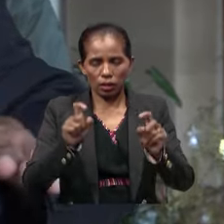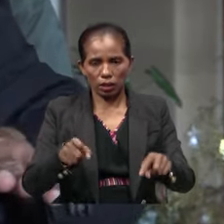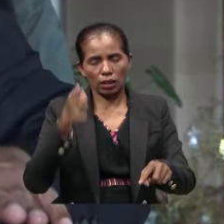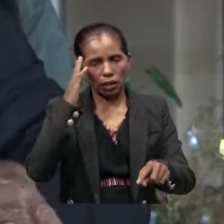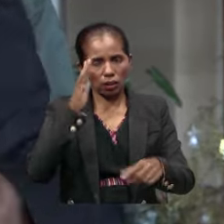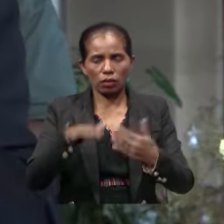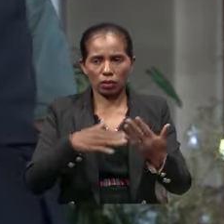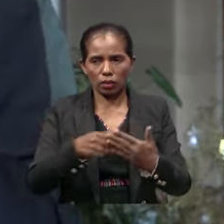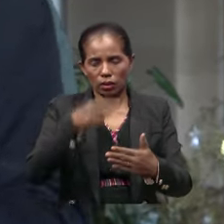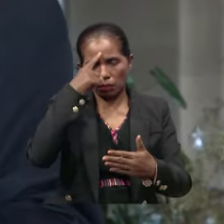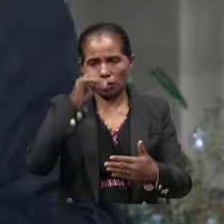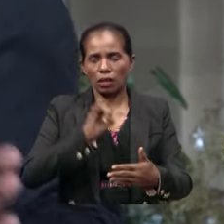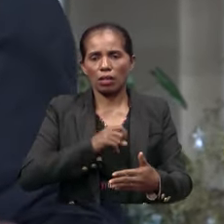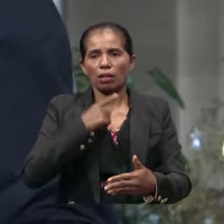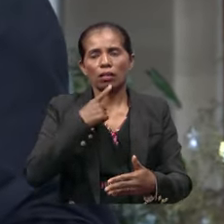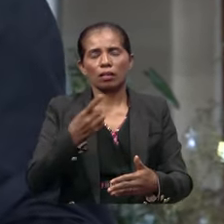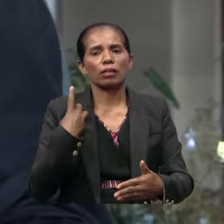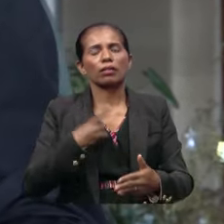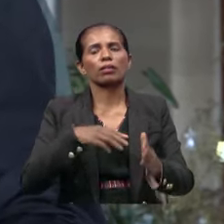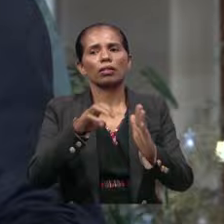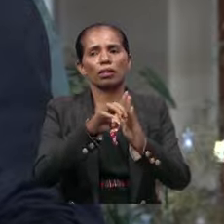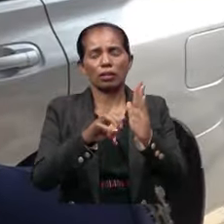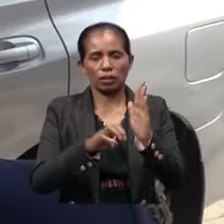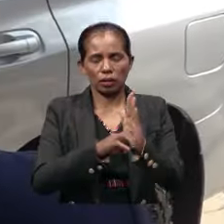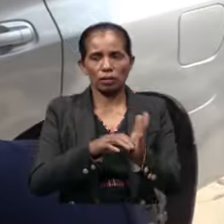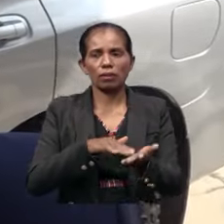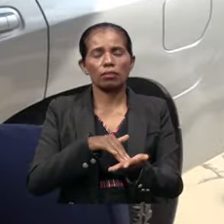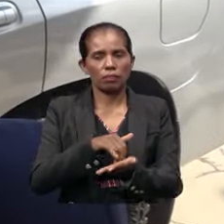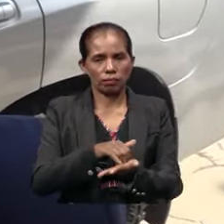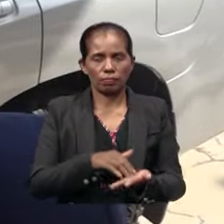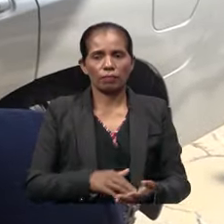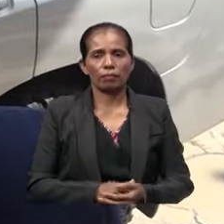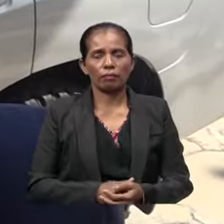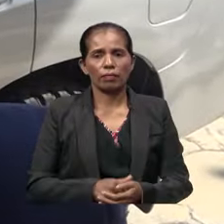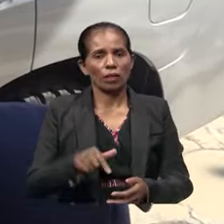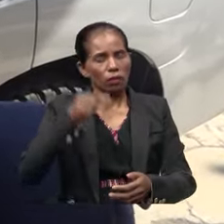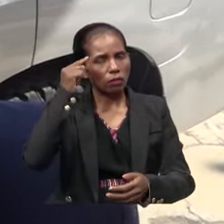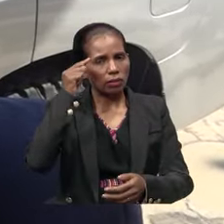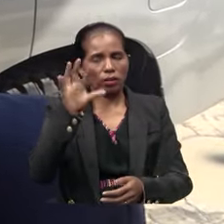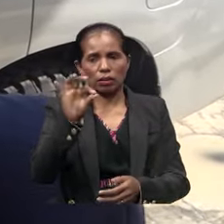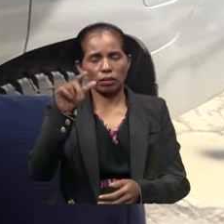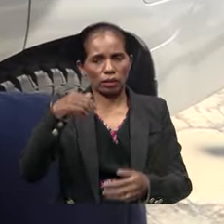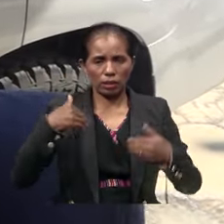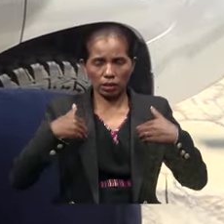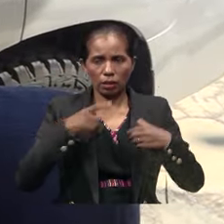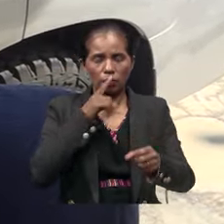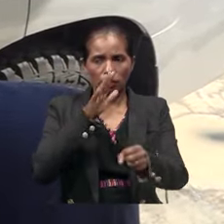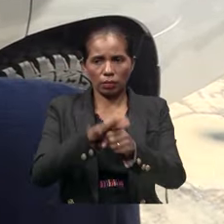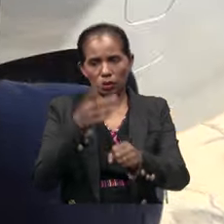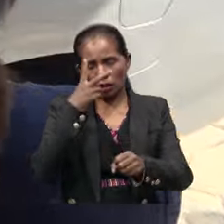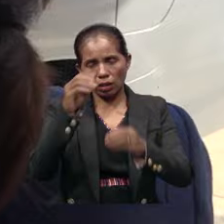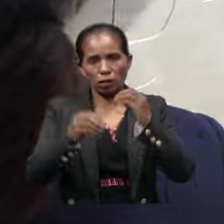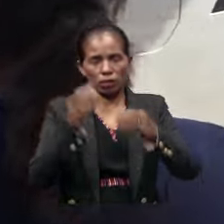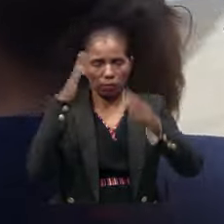a aldeia, e tem estado ser frágil. Antes do governo da CIA ir a compromisso se resolve o problema